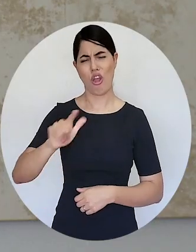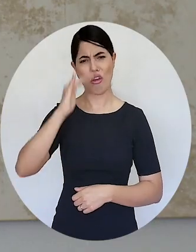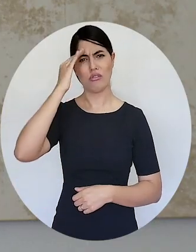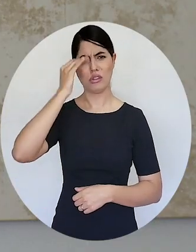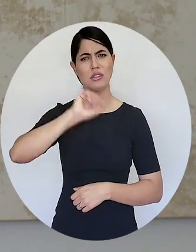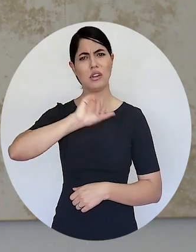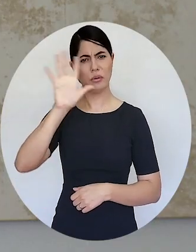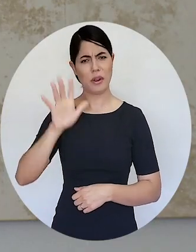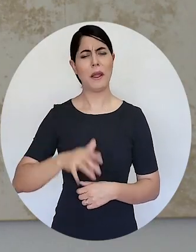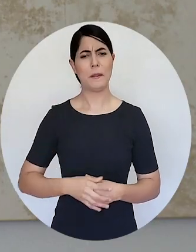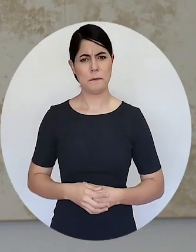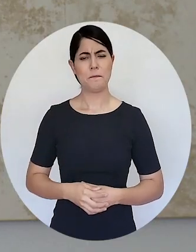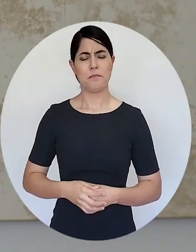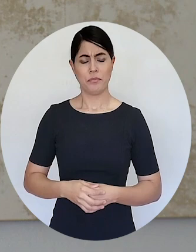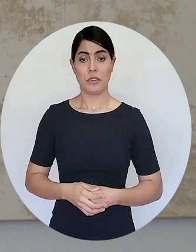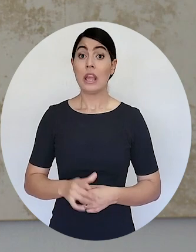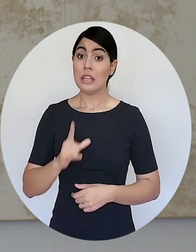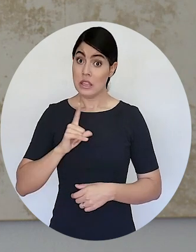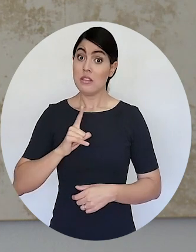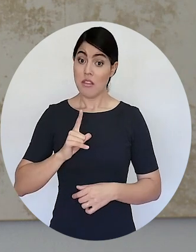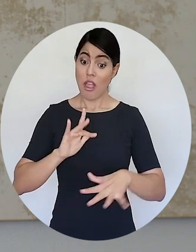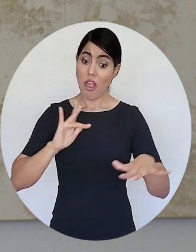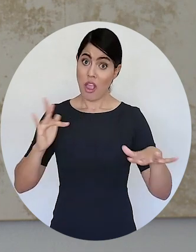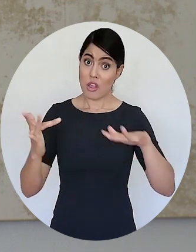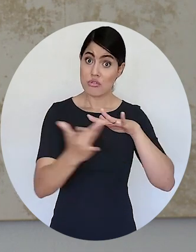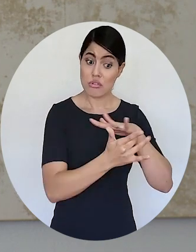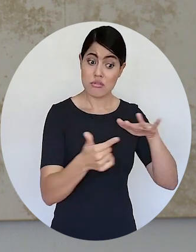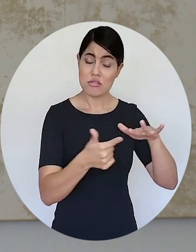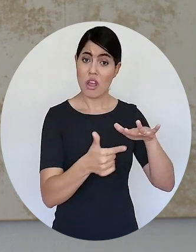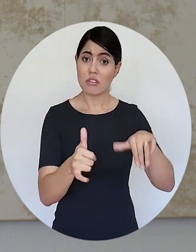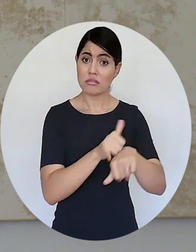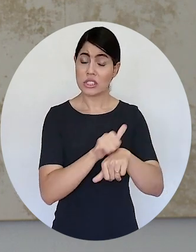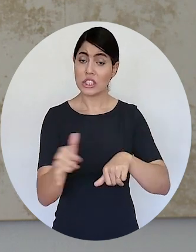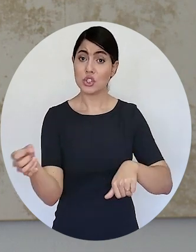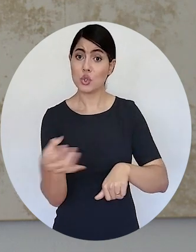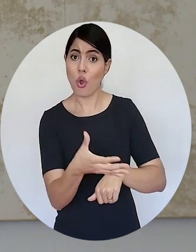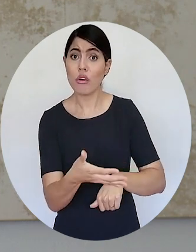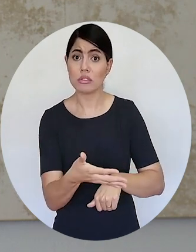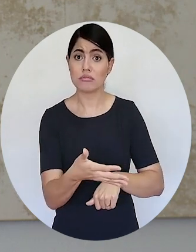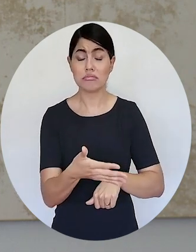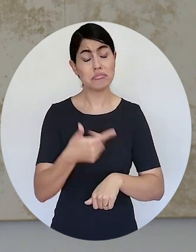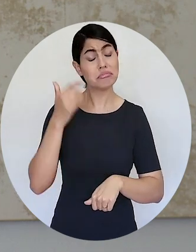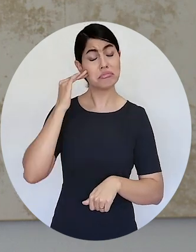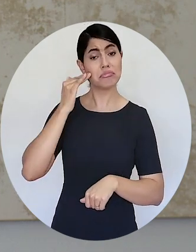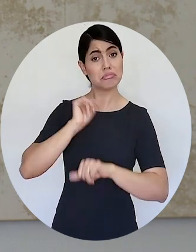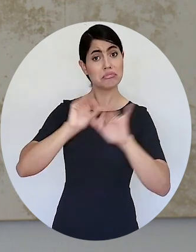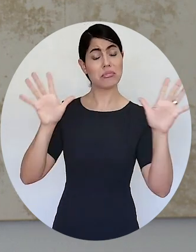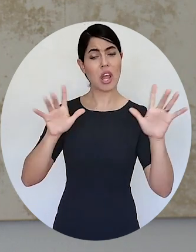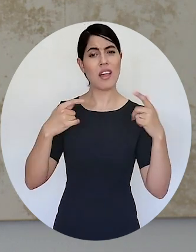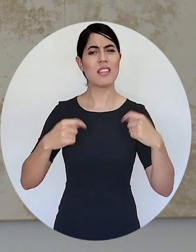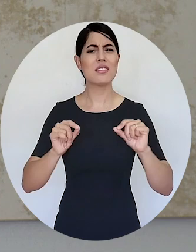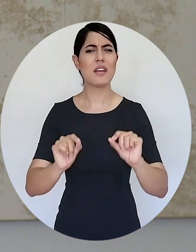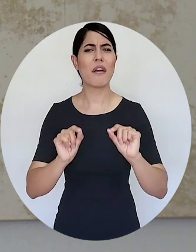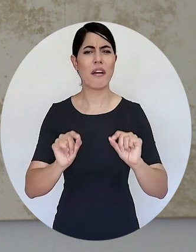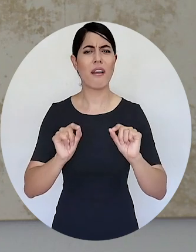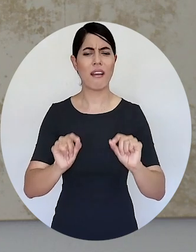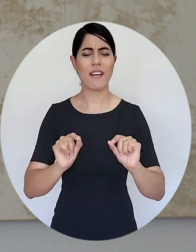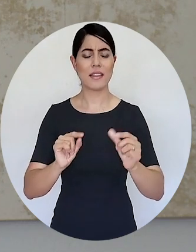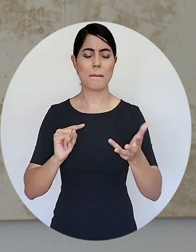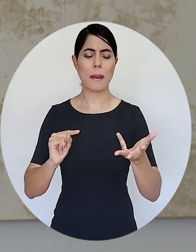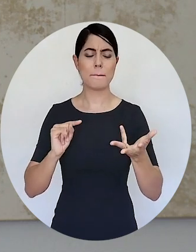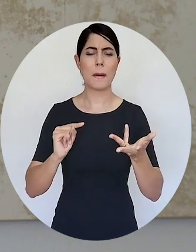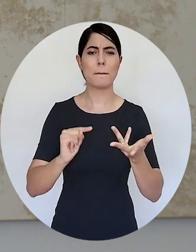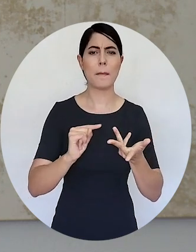que eu entendo que as novas lógicas das redes sociais, da internet, também vieram para o aumento de